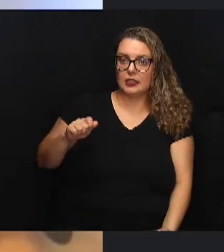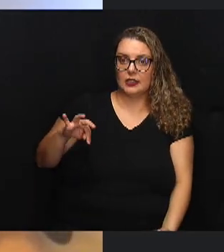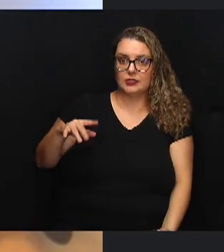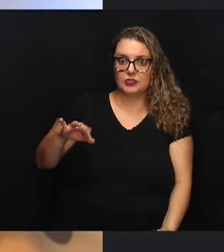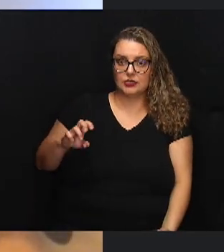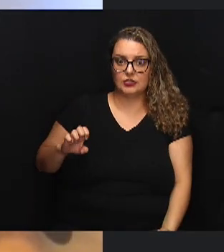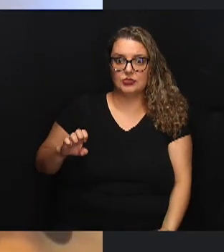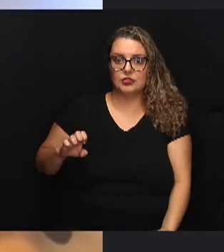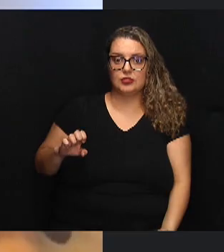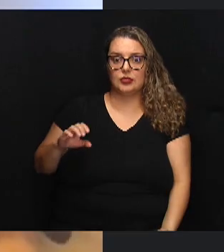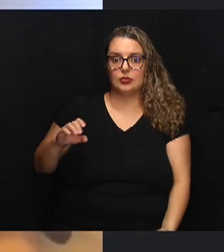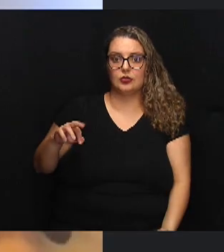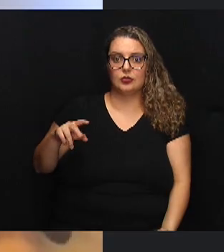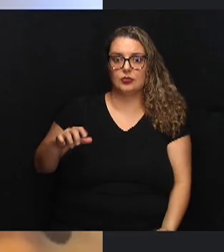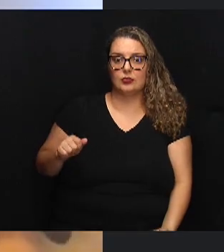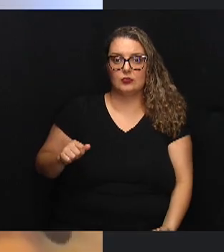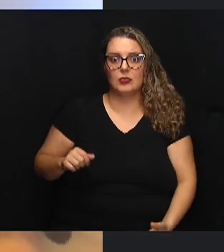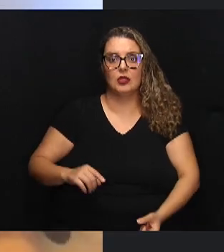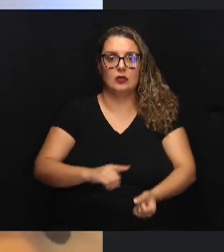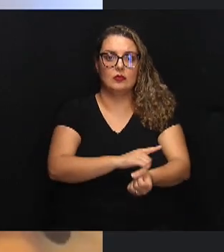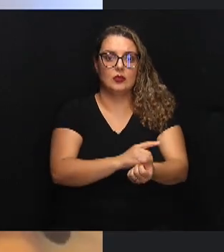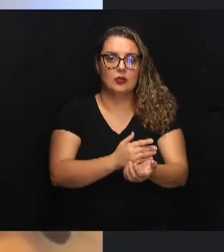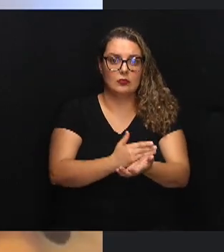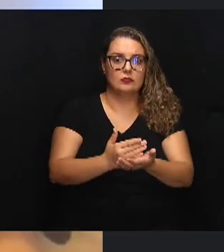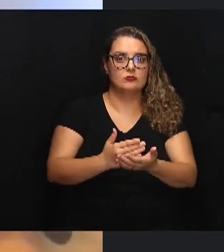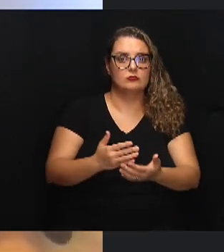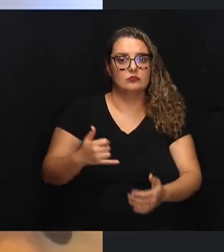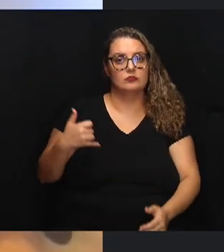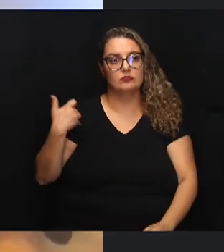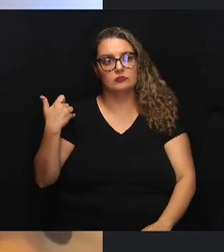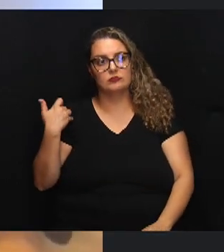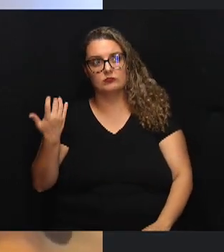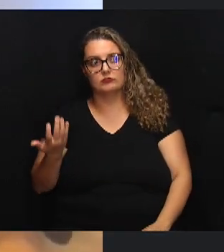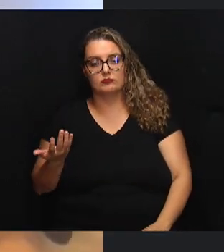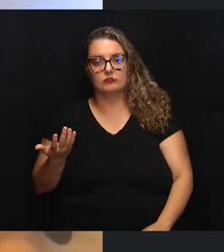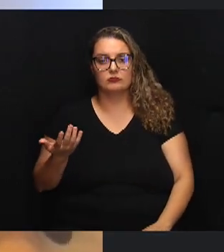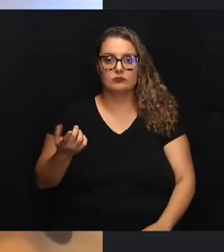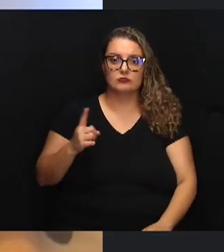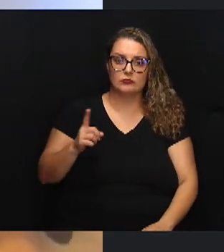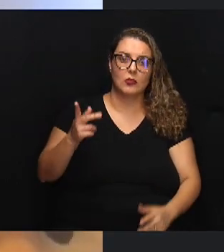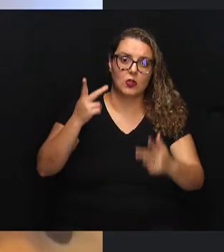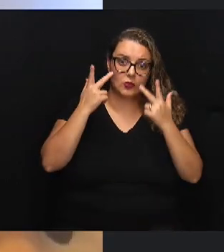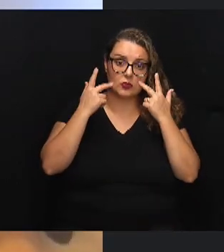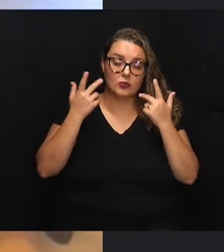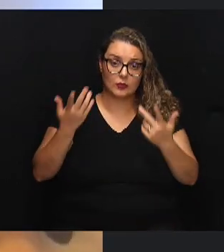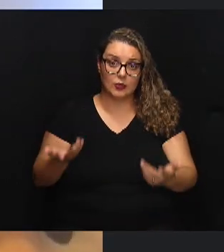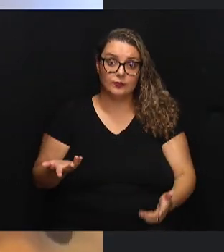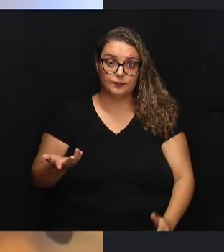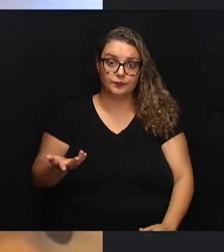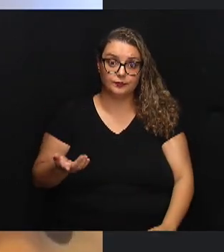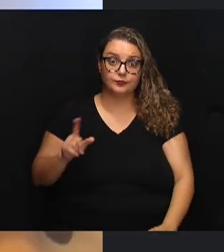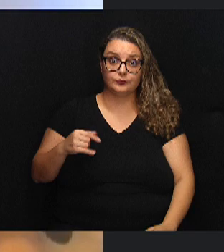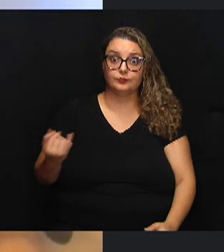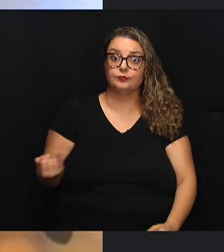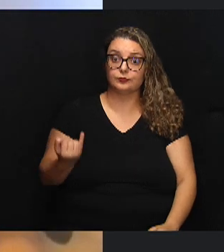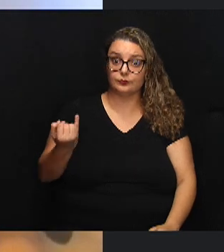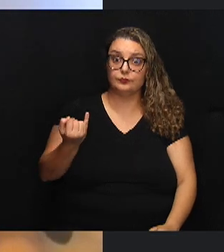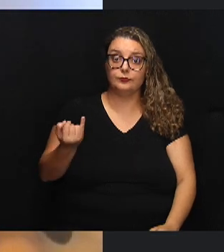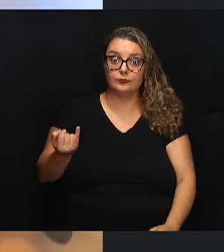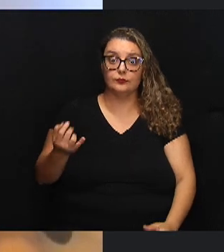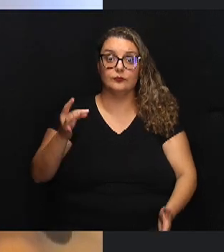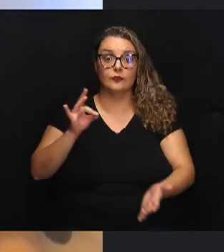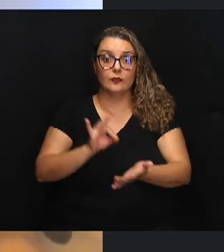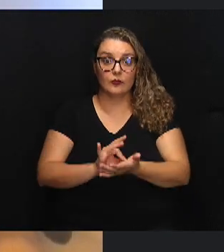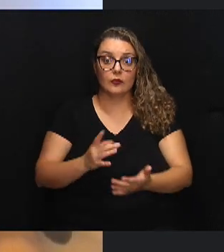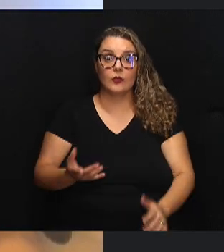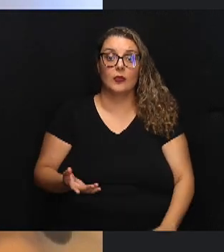aquele diabetes de início recente, numa idade ali não tão habitual, né? Então, é interessante realmente que